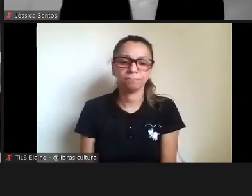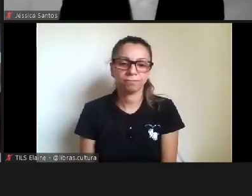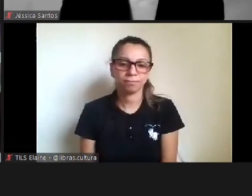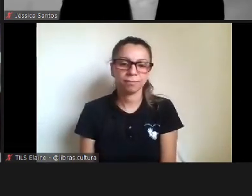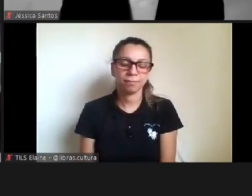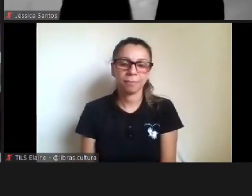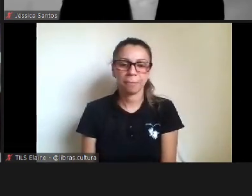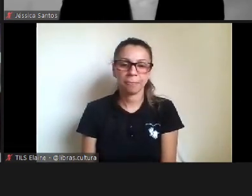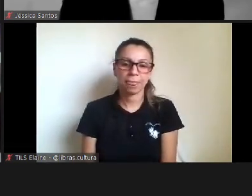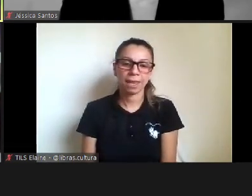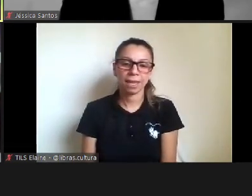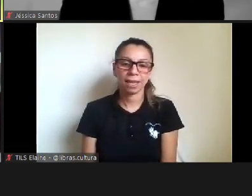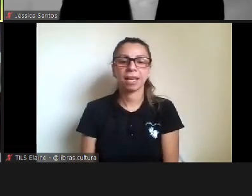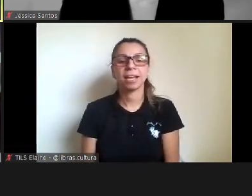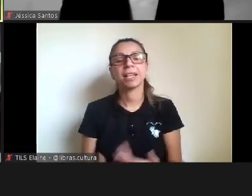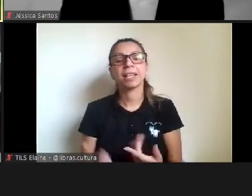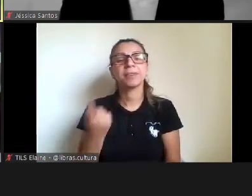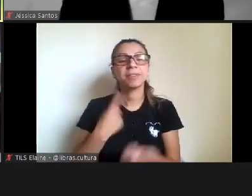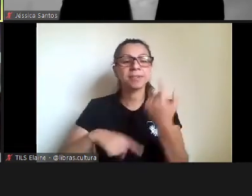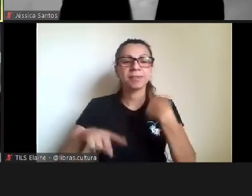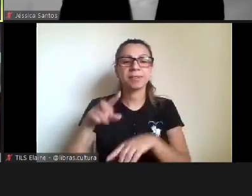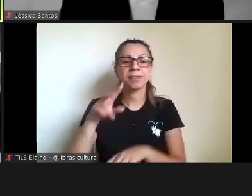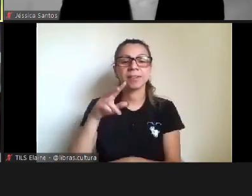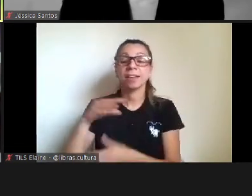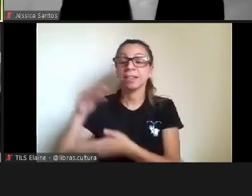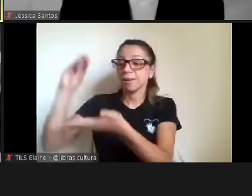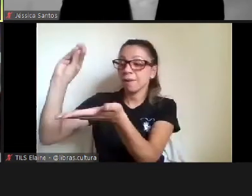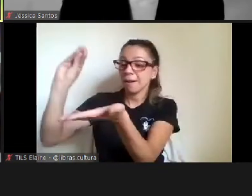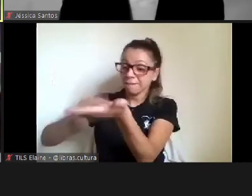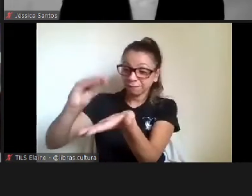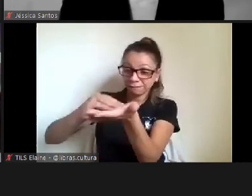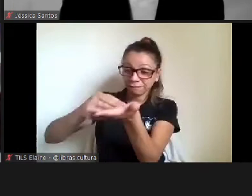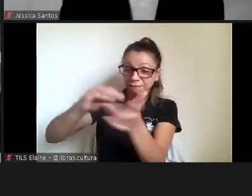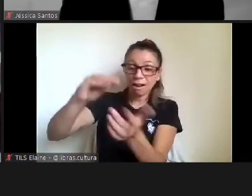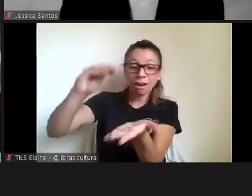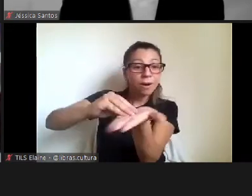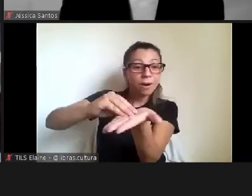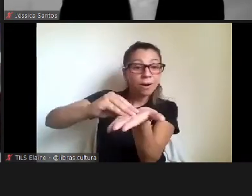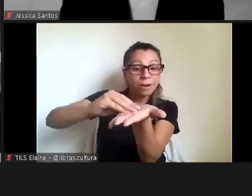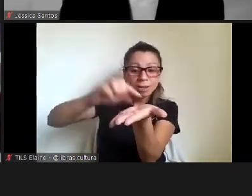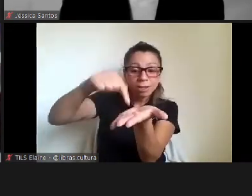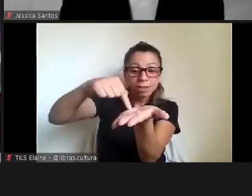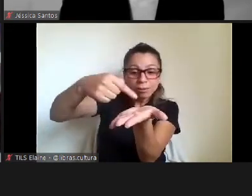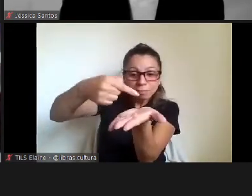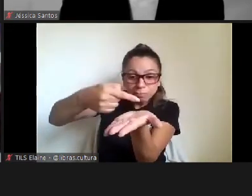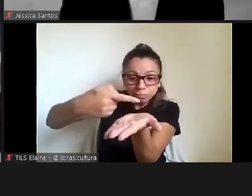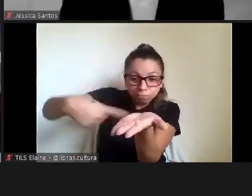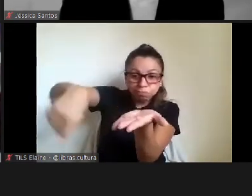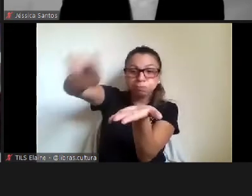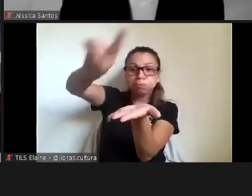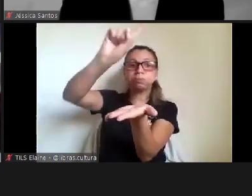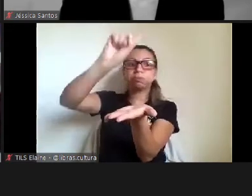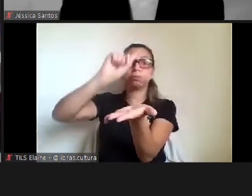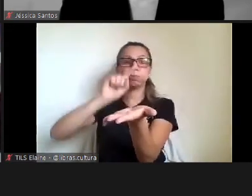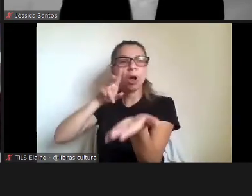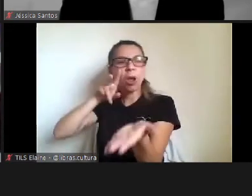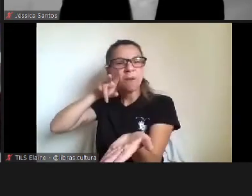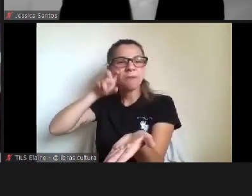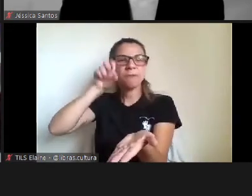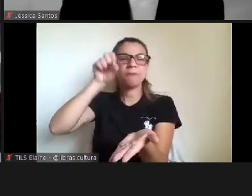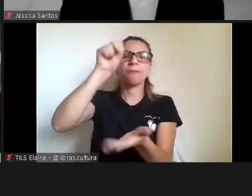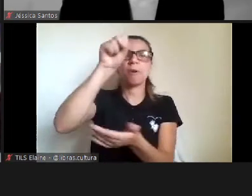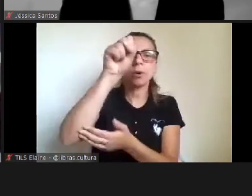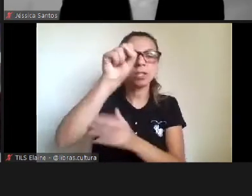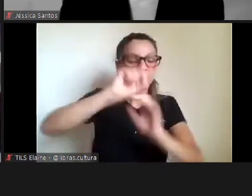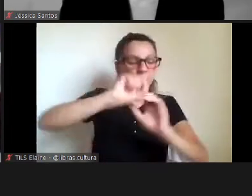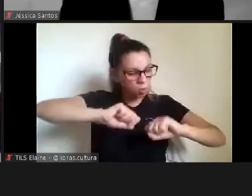né? Ausência, falta, transformada em força, em coragem. É isso que nós estamos